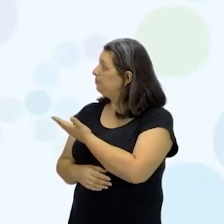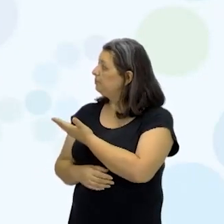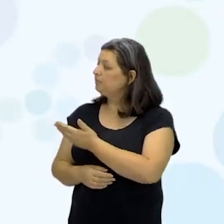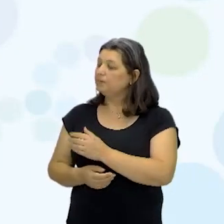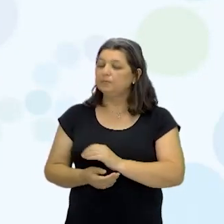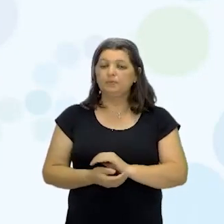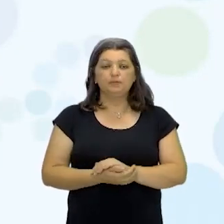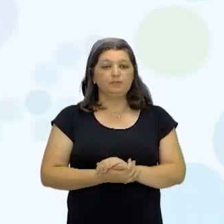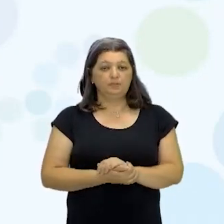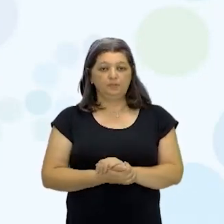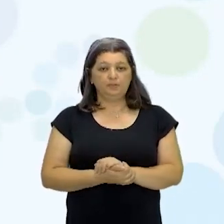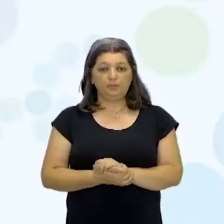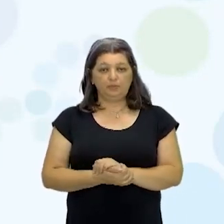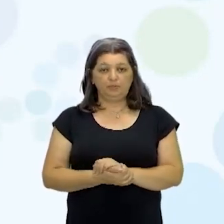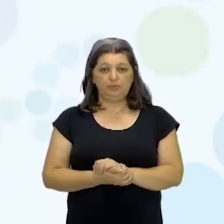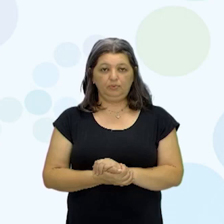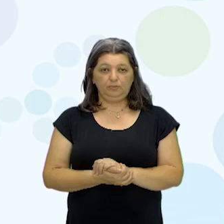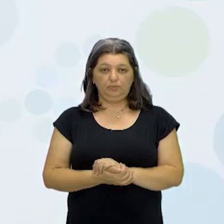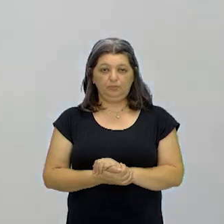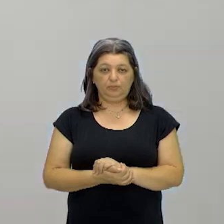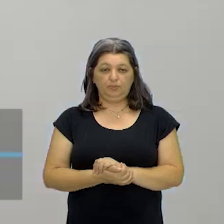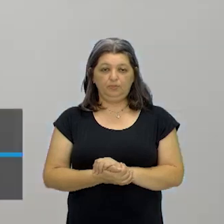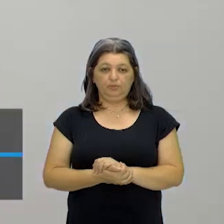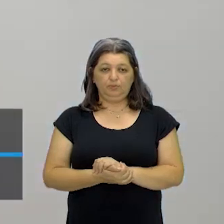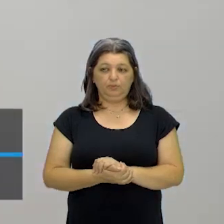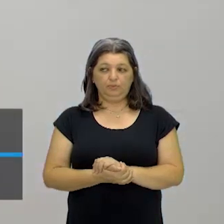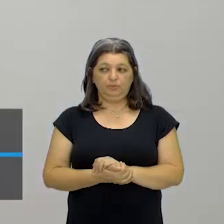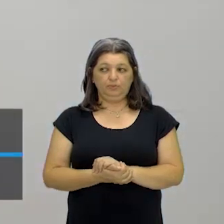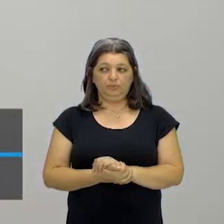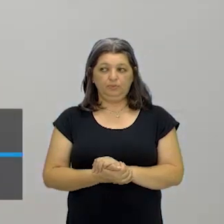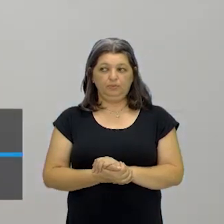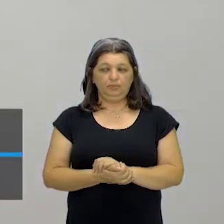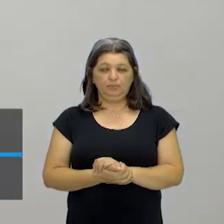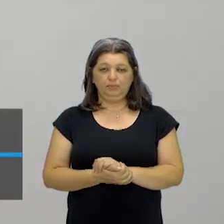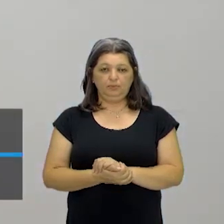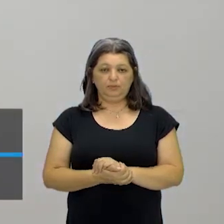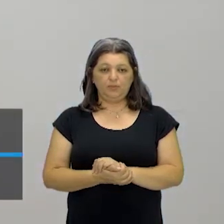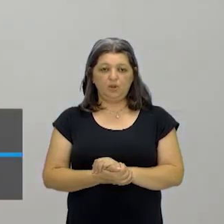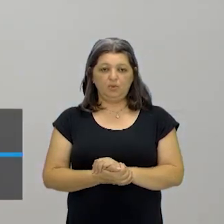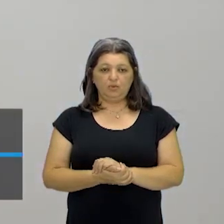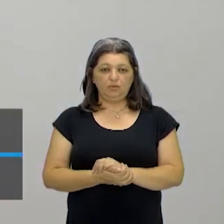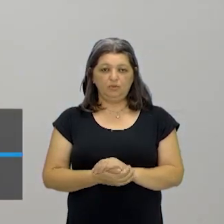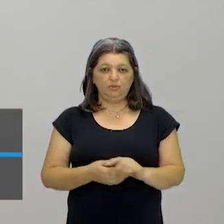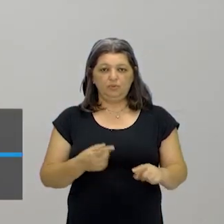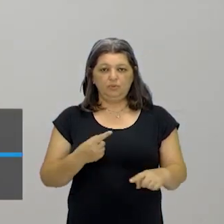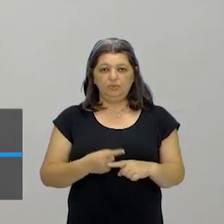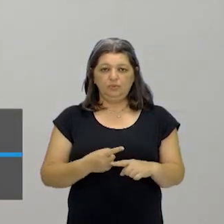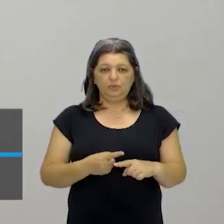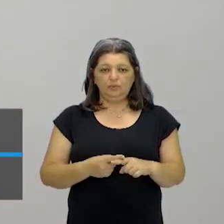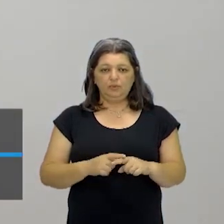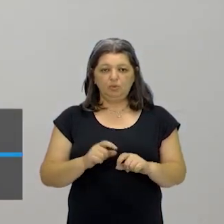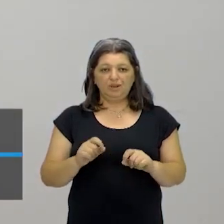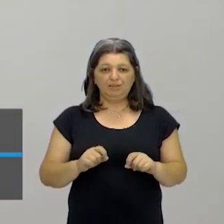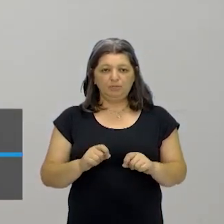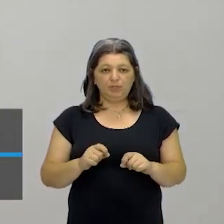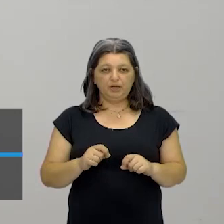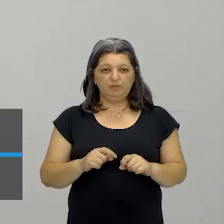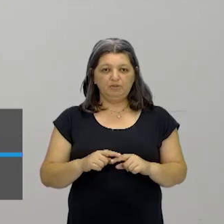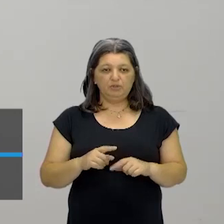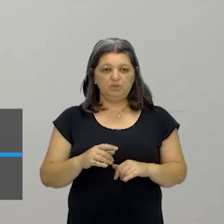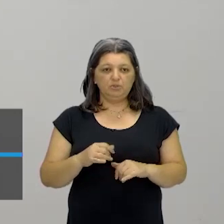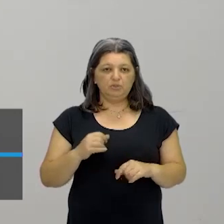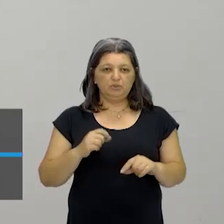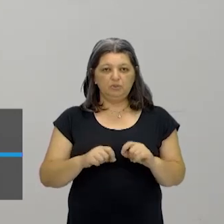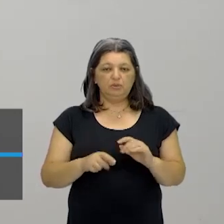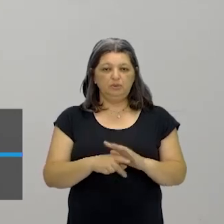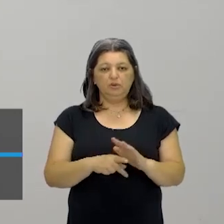type of discrimination Então, está ali entre aspas Porque é new Será que é